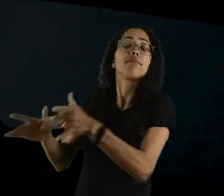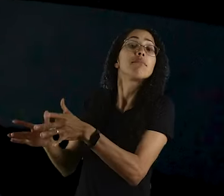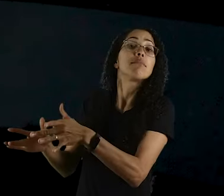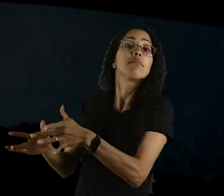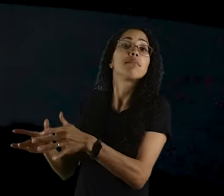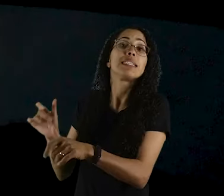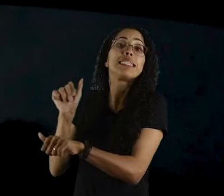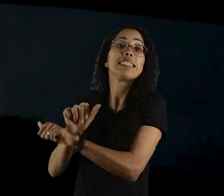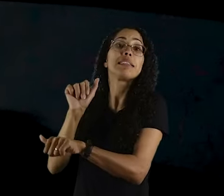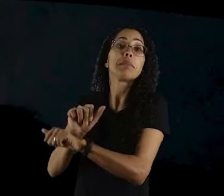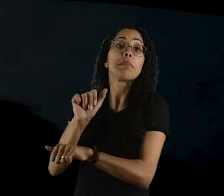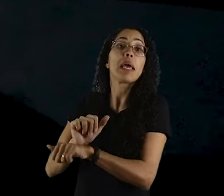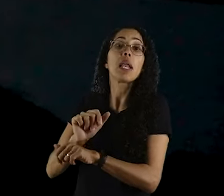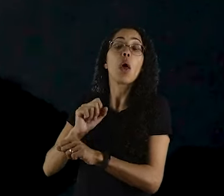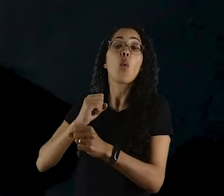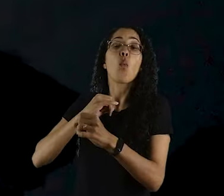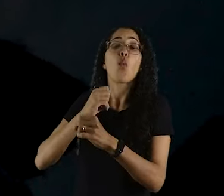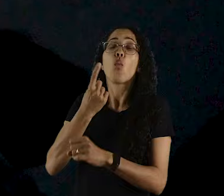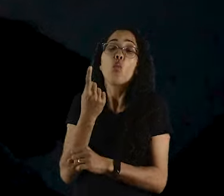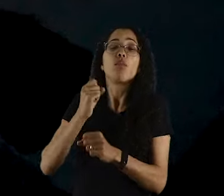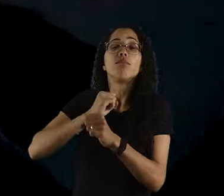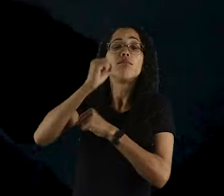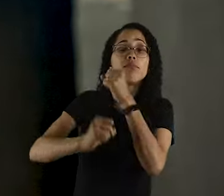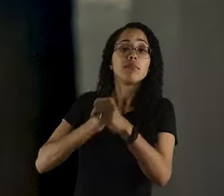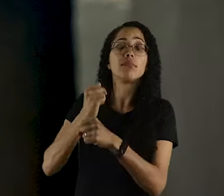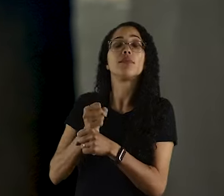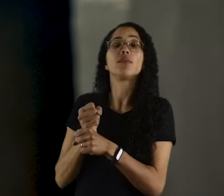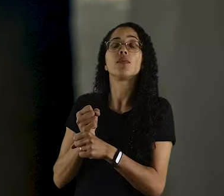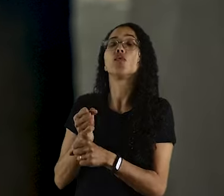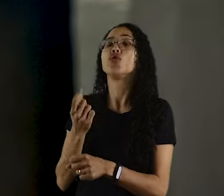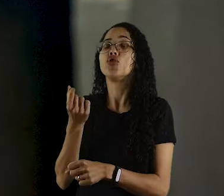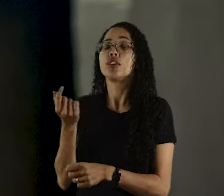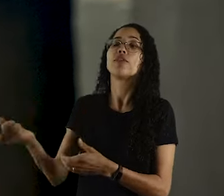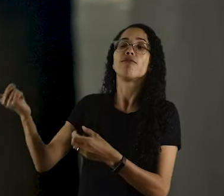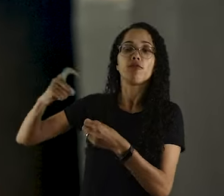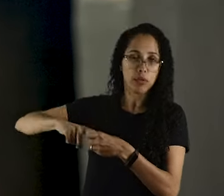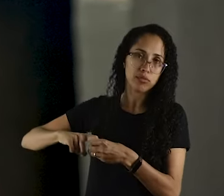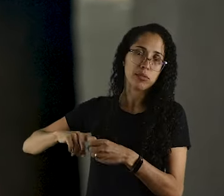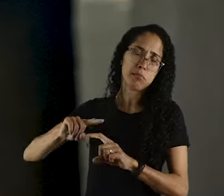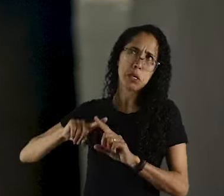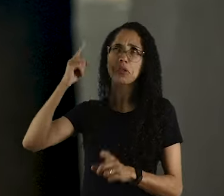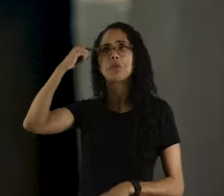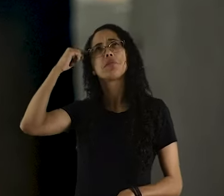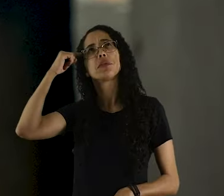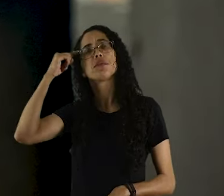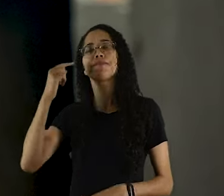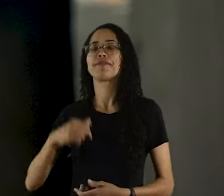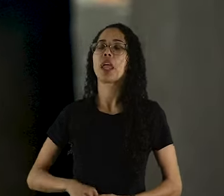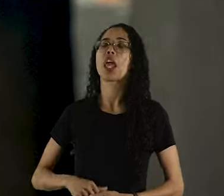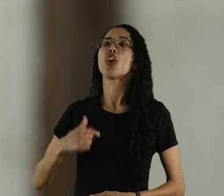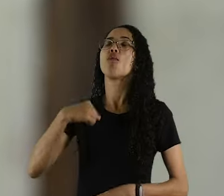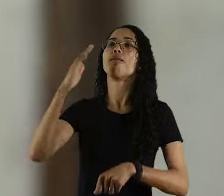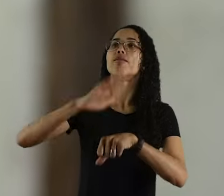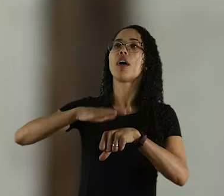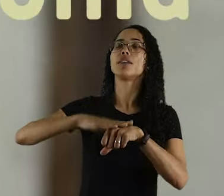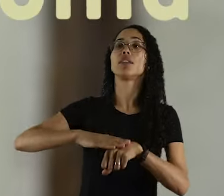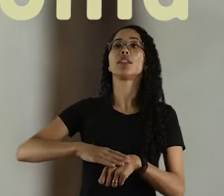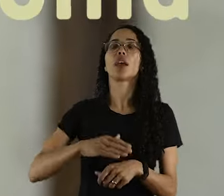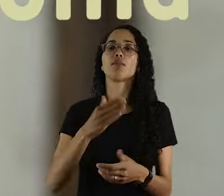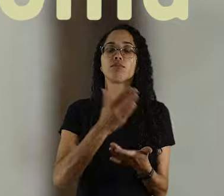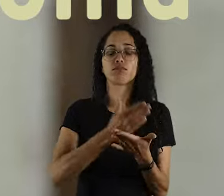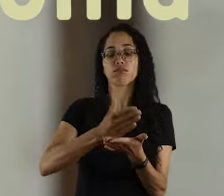ia esperar um ano para receber o resgate do dinheiro. Então eu vim pensando nisso, né? Eu digo, sabe uma coisa, vou fazer um consórcio